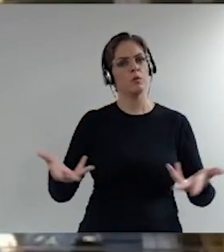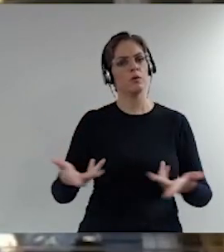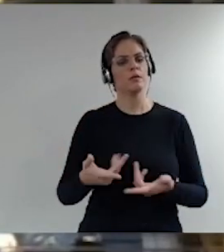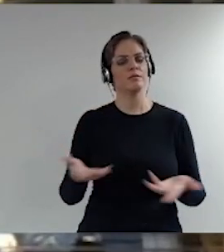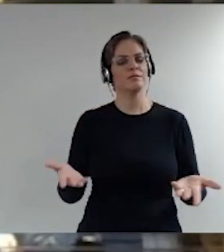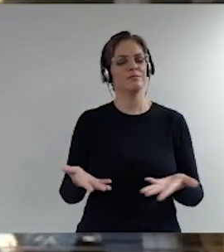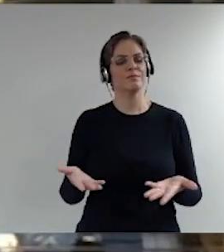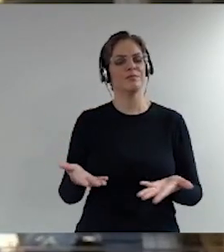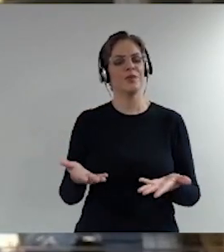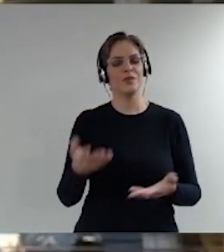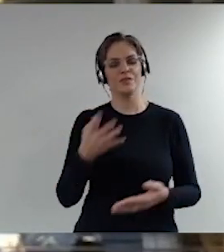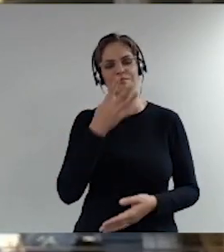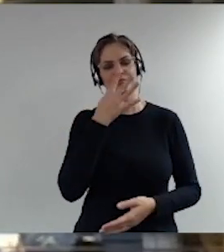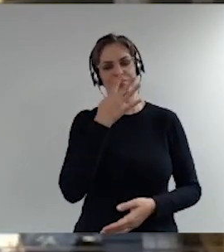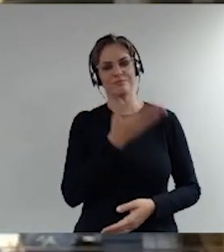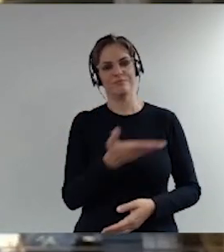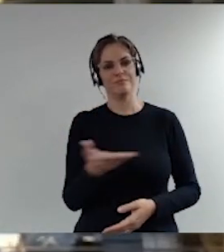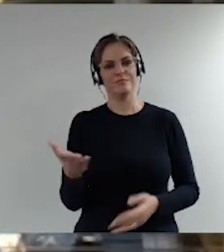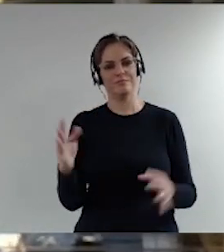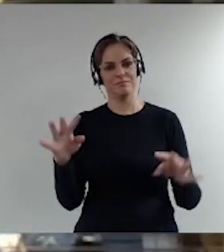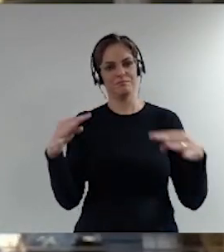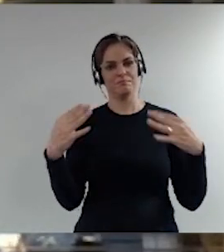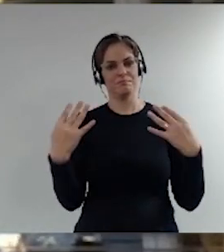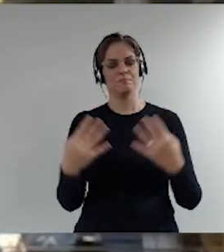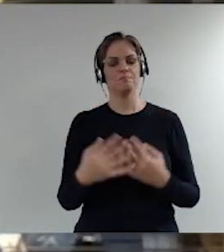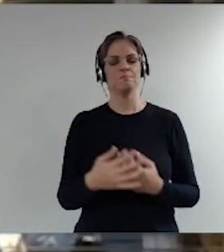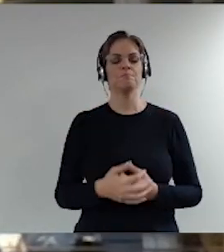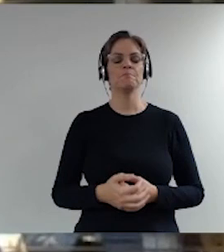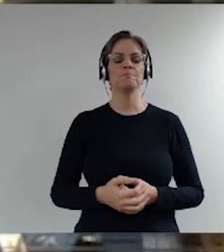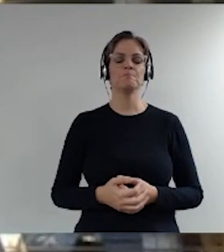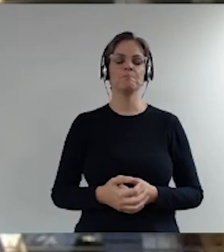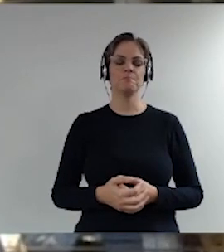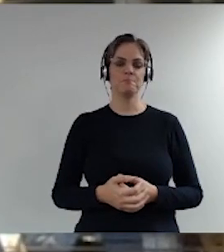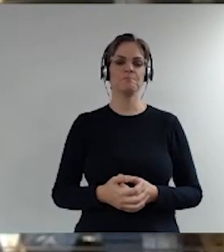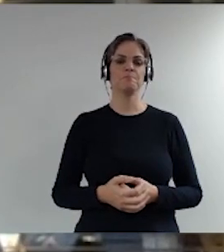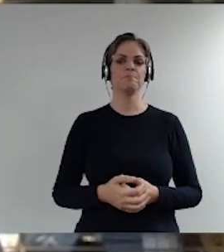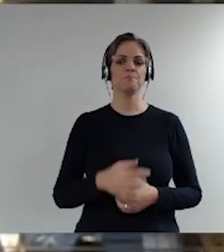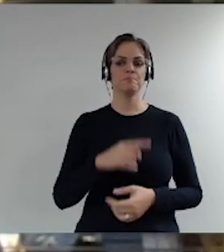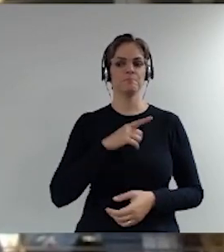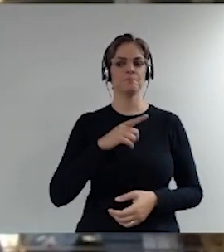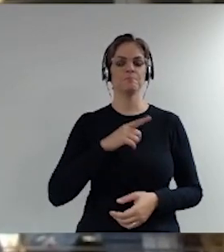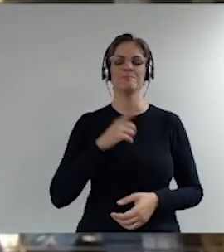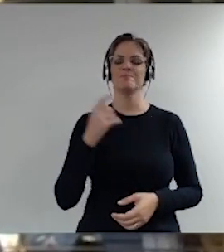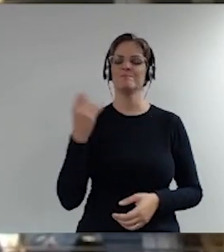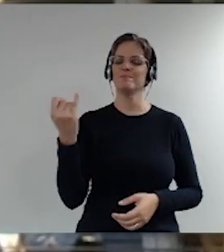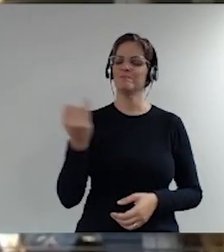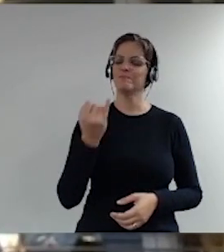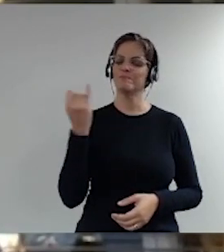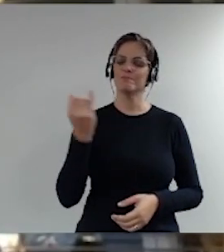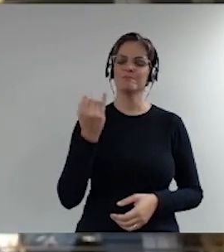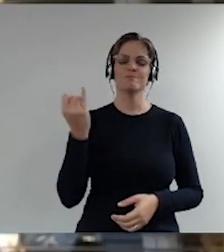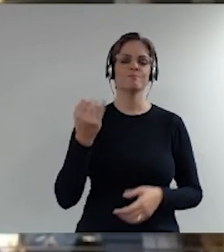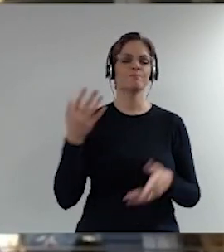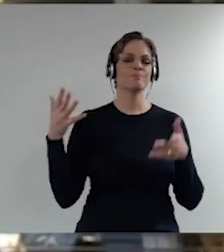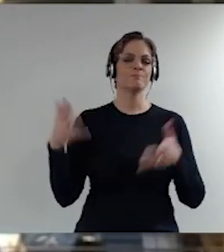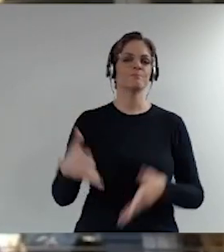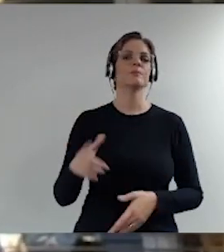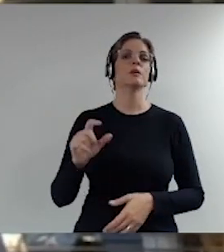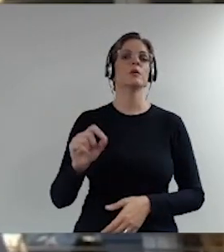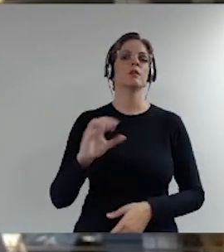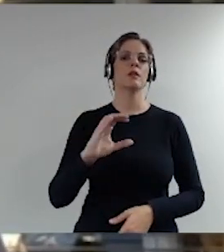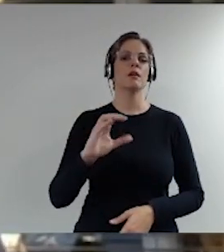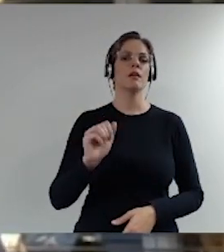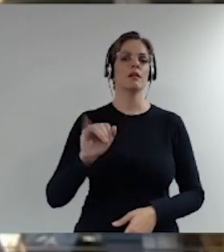hoje. E dentro desse sistema OAB, nós temos uma participação extremamente relevante das caixas de assistência,